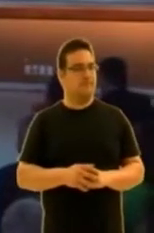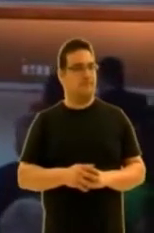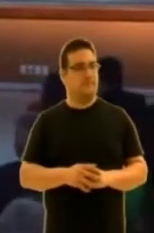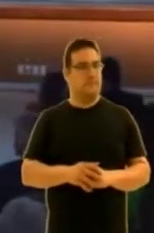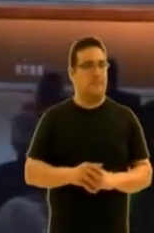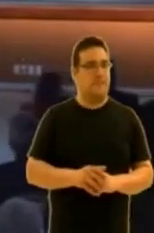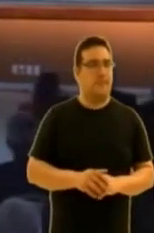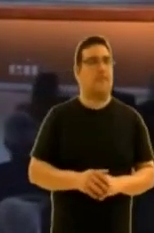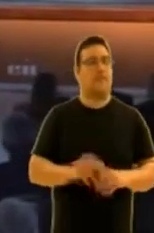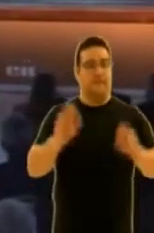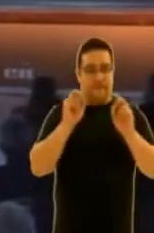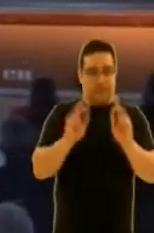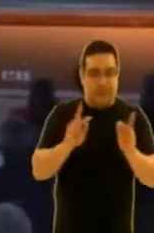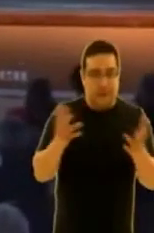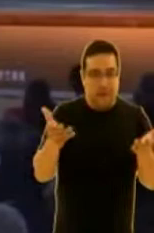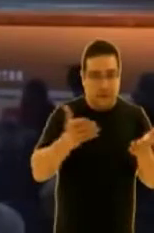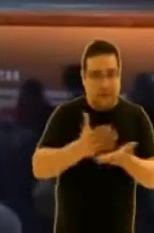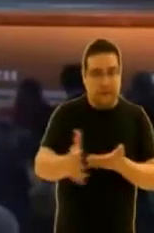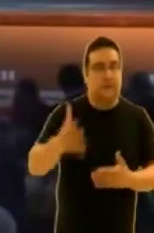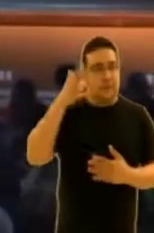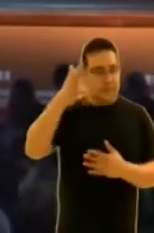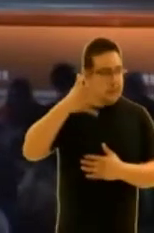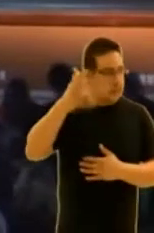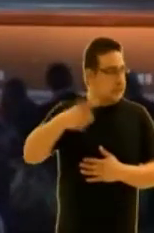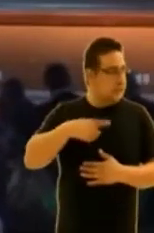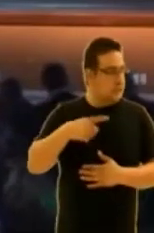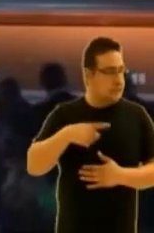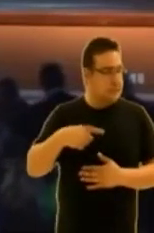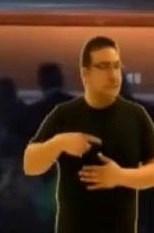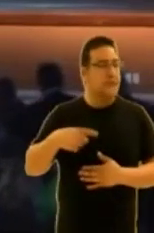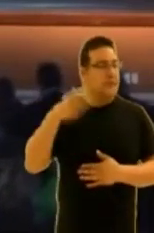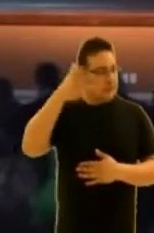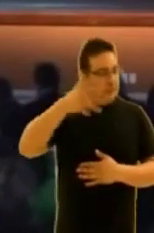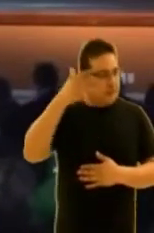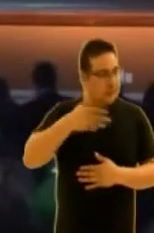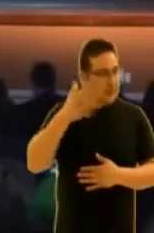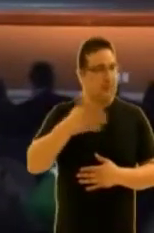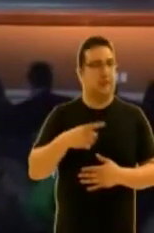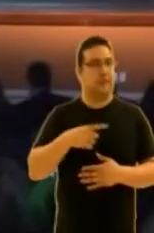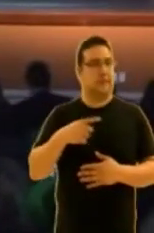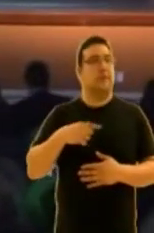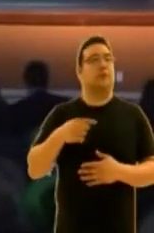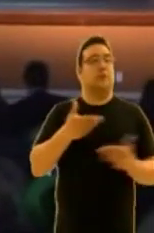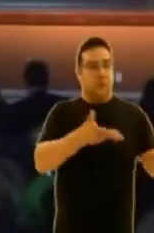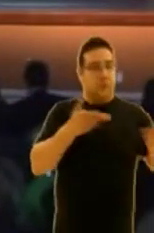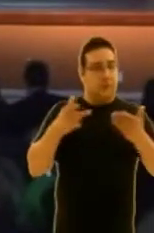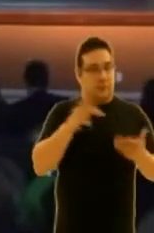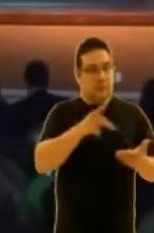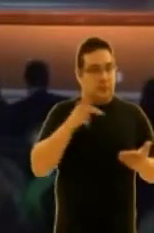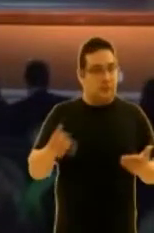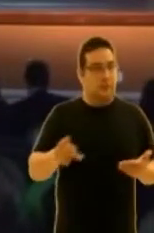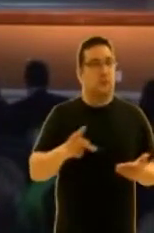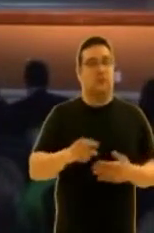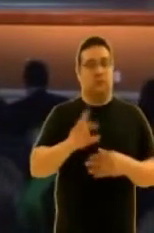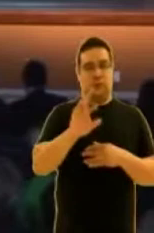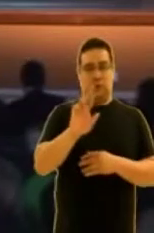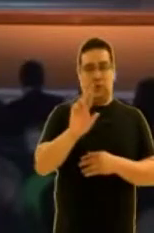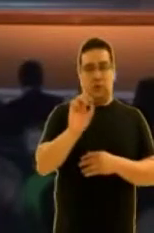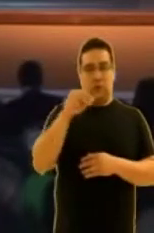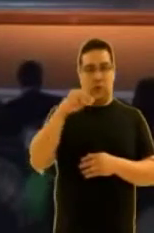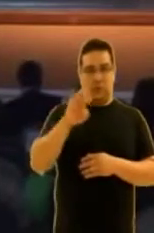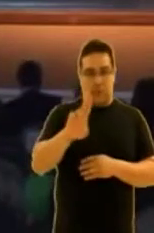Ok, e para proferir a palestra, temos a participação e convidamos o professor Romeu